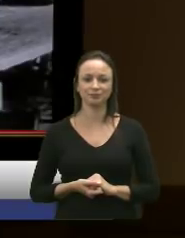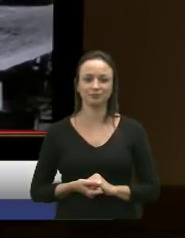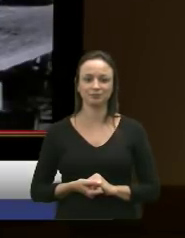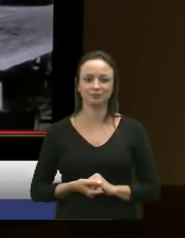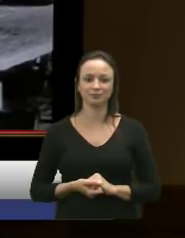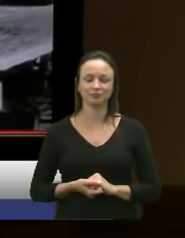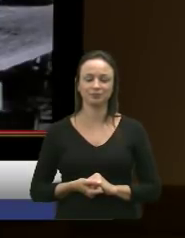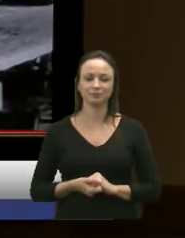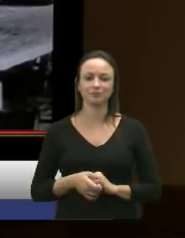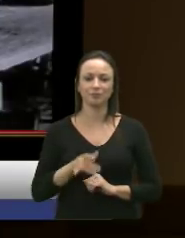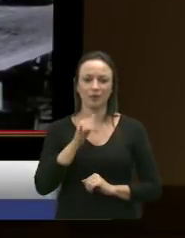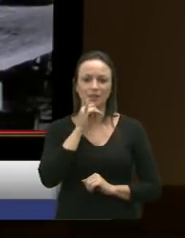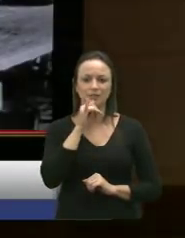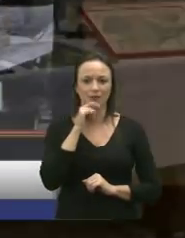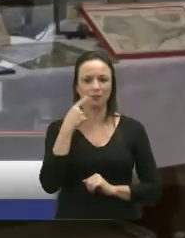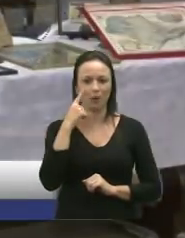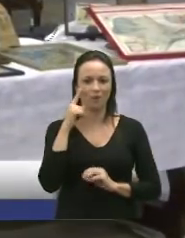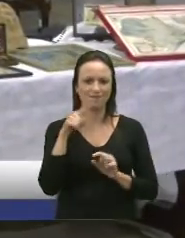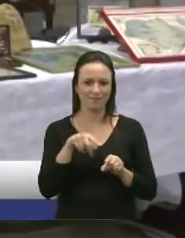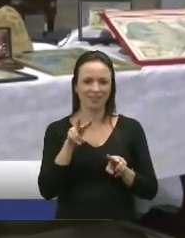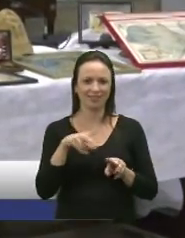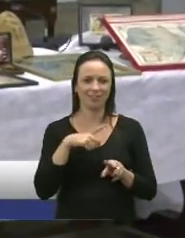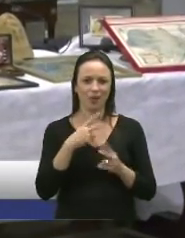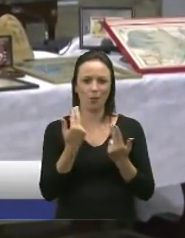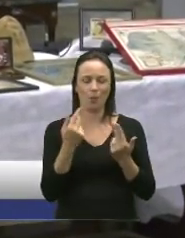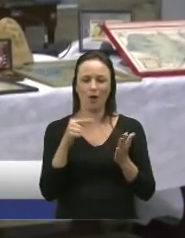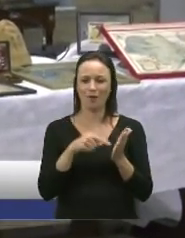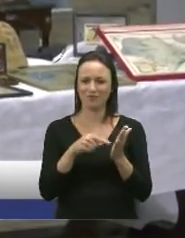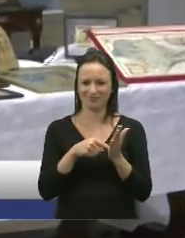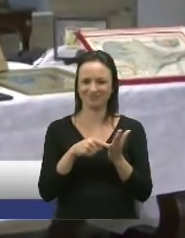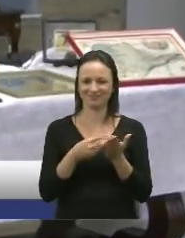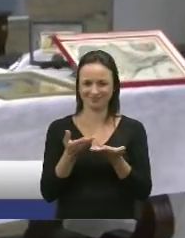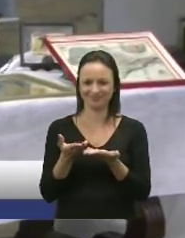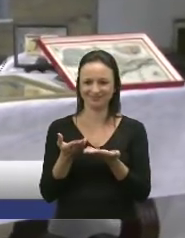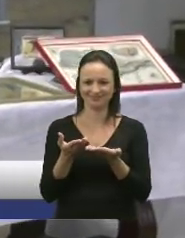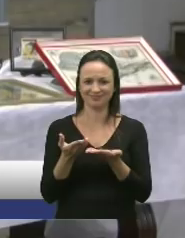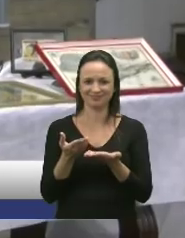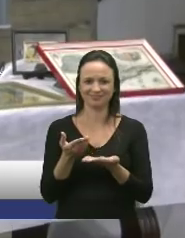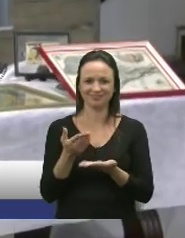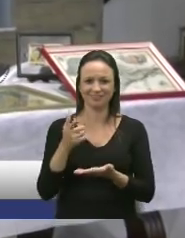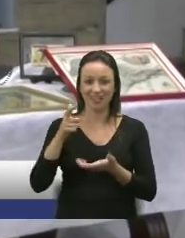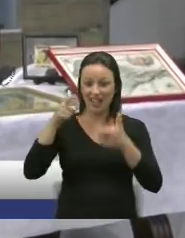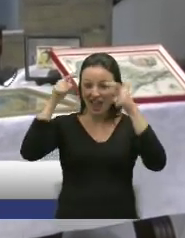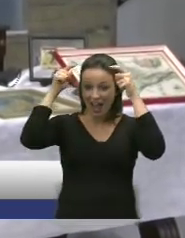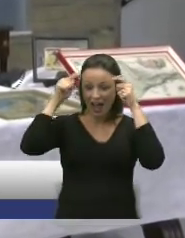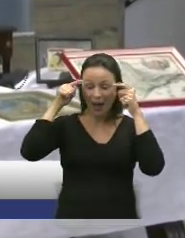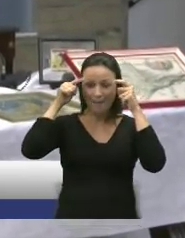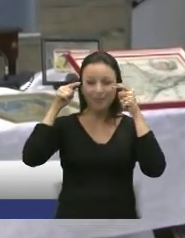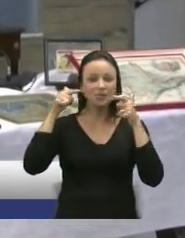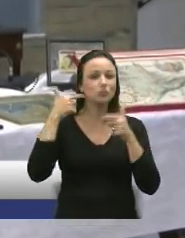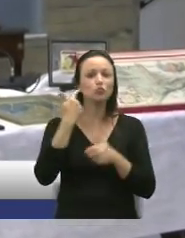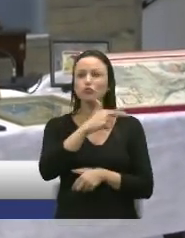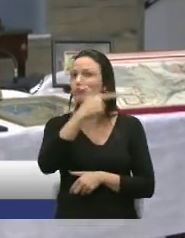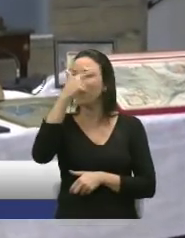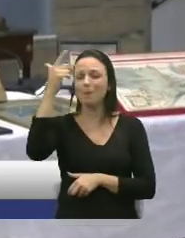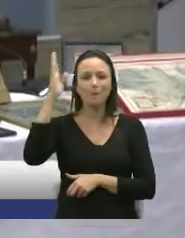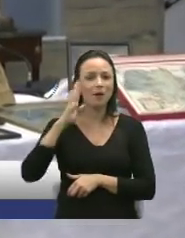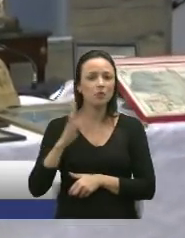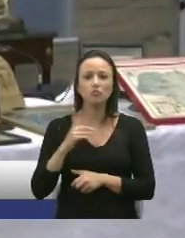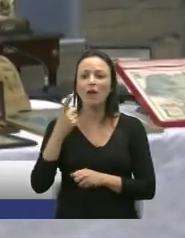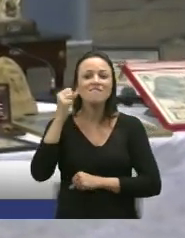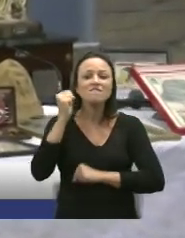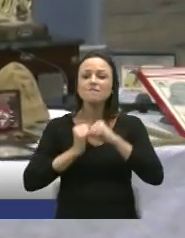ter aqui. Vocês podem checar aqui. Capacete de aço que não tinha em local nenhum do Brasil, fábrica